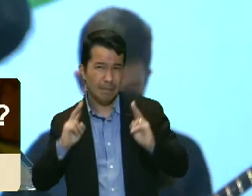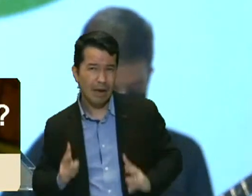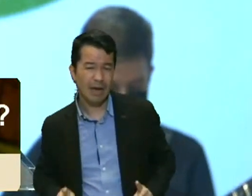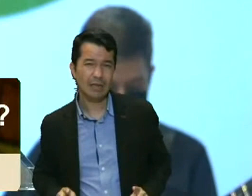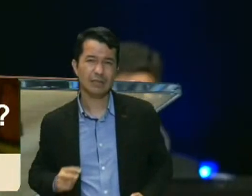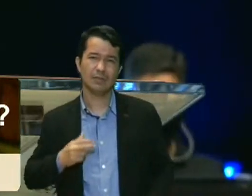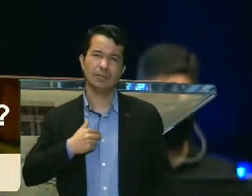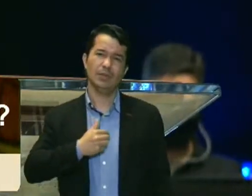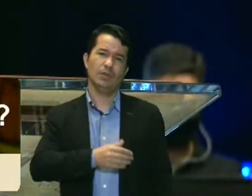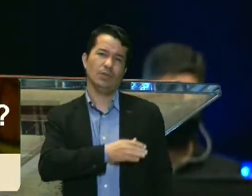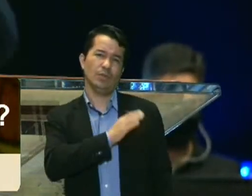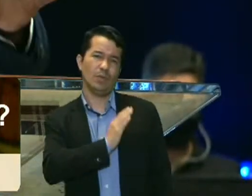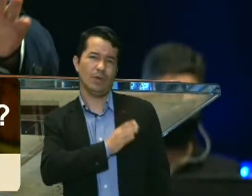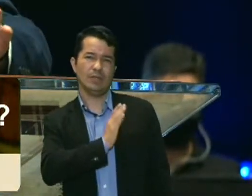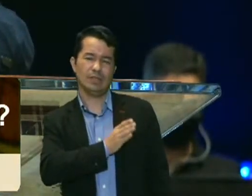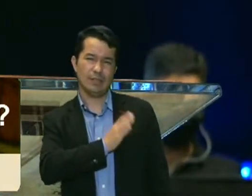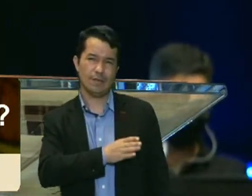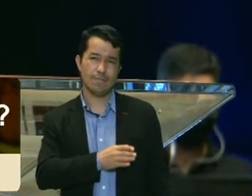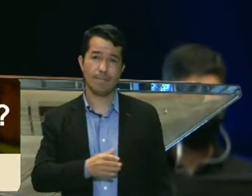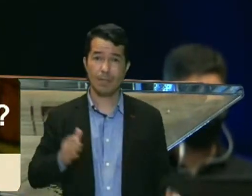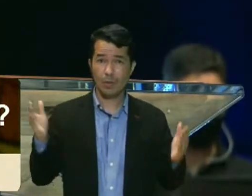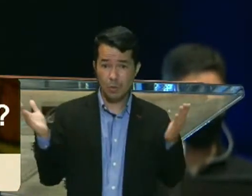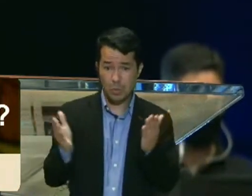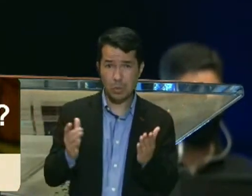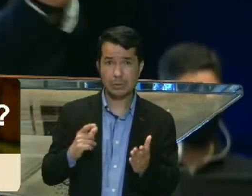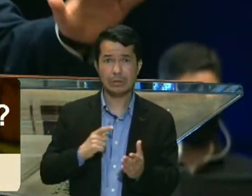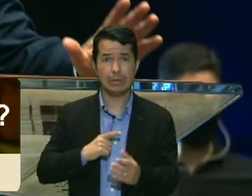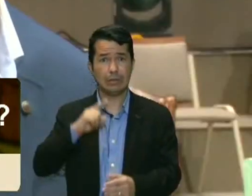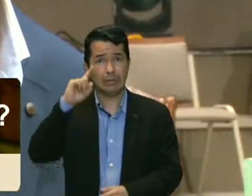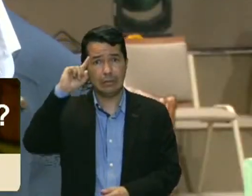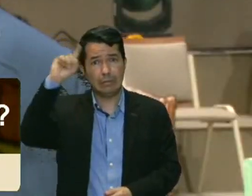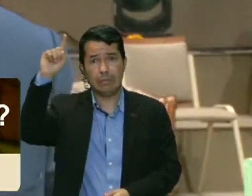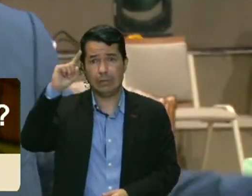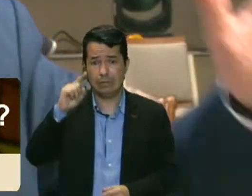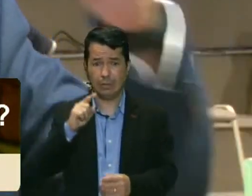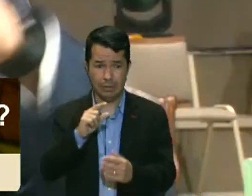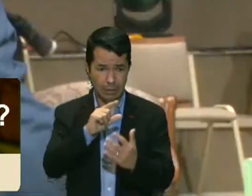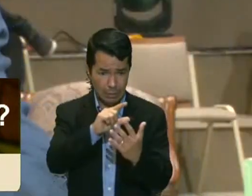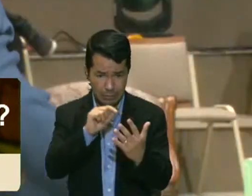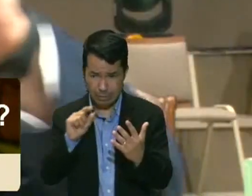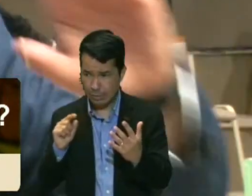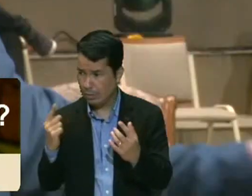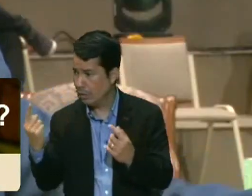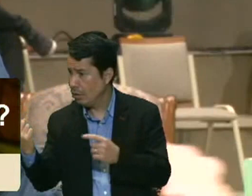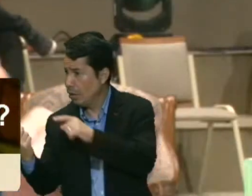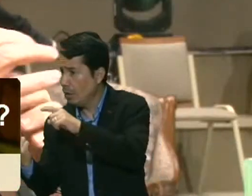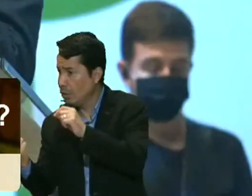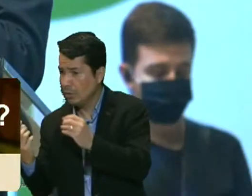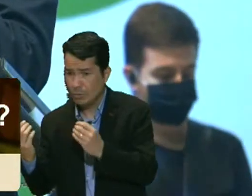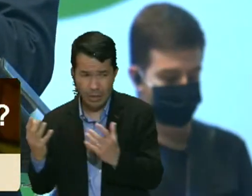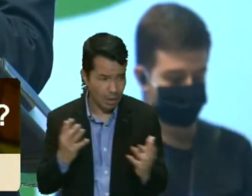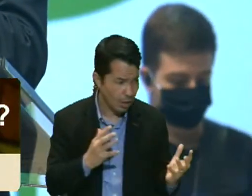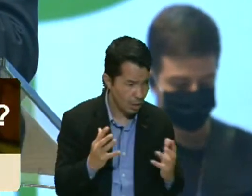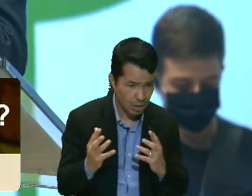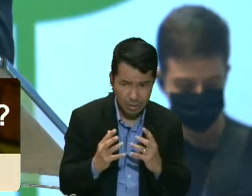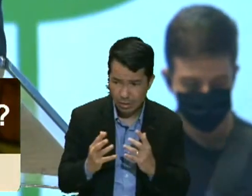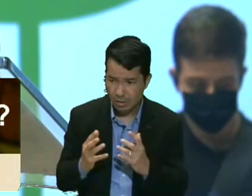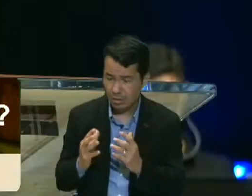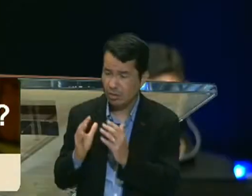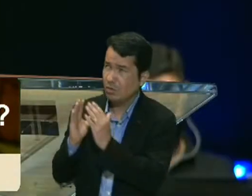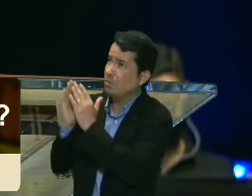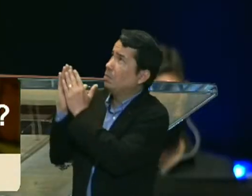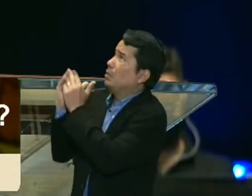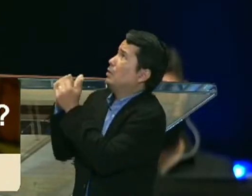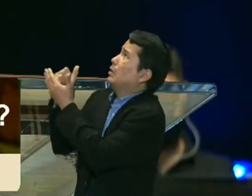Senhor, hoje eu tenho decisões complicadas, situações que se não for o Senhor agindo, me parece que vai perder tudo. Mas